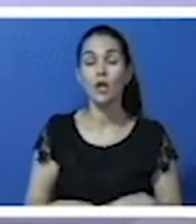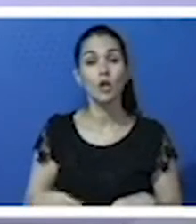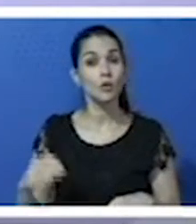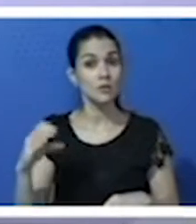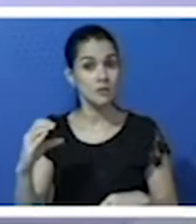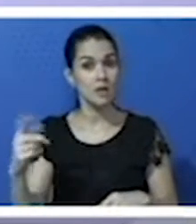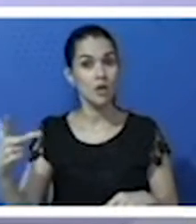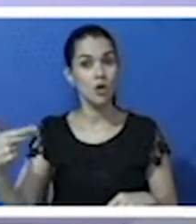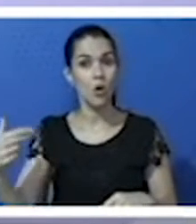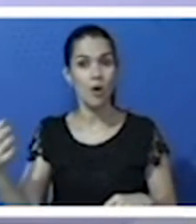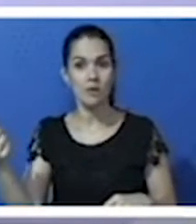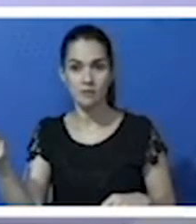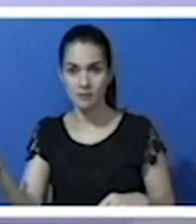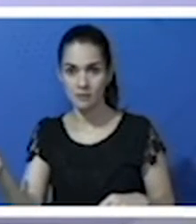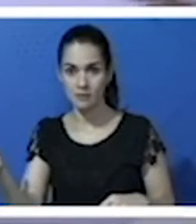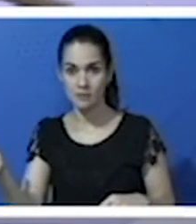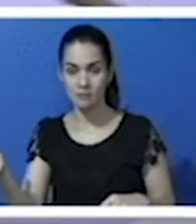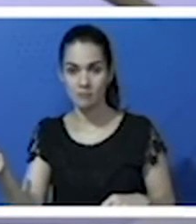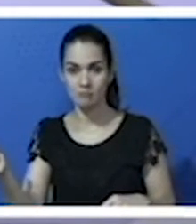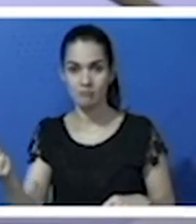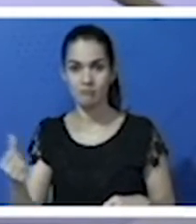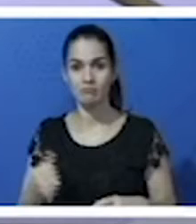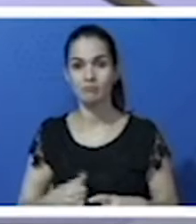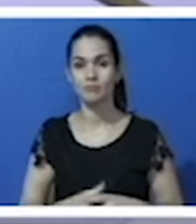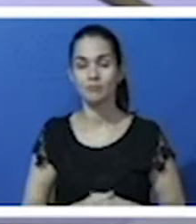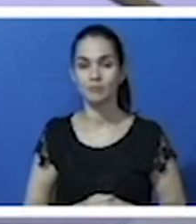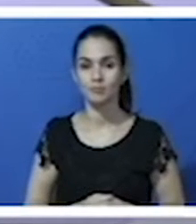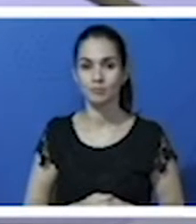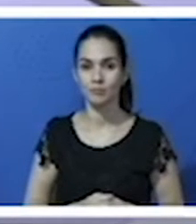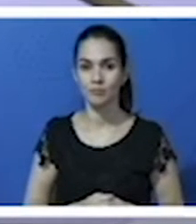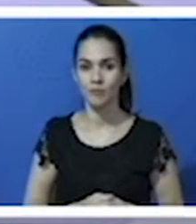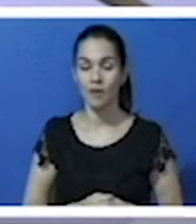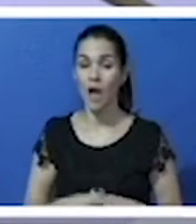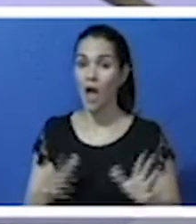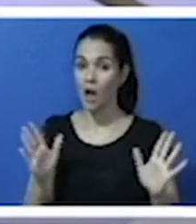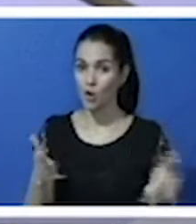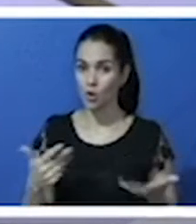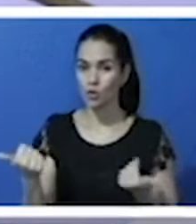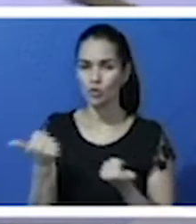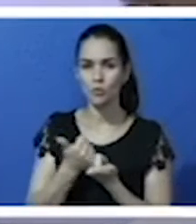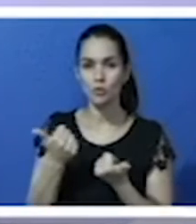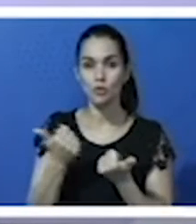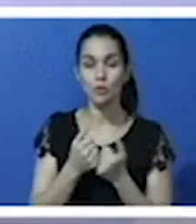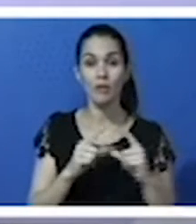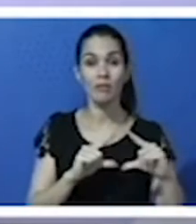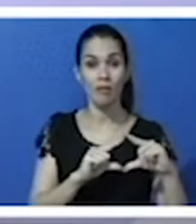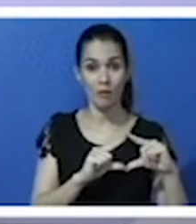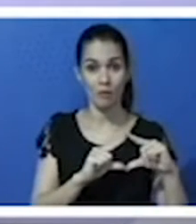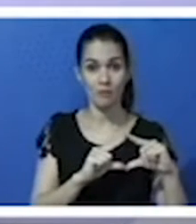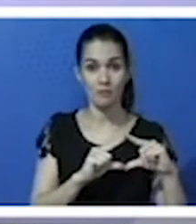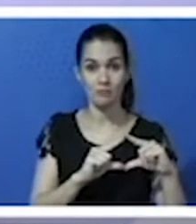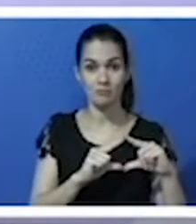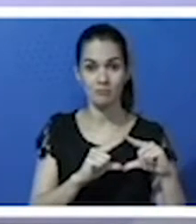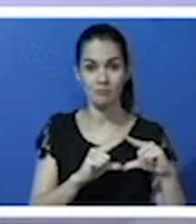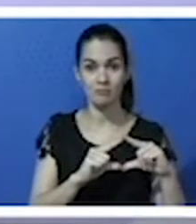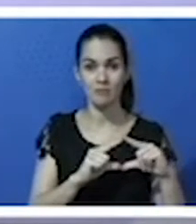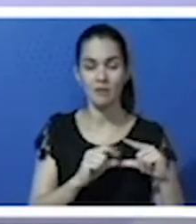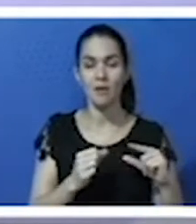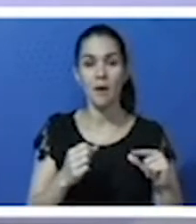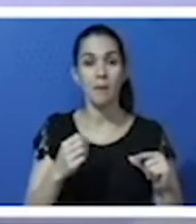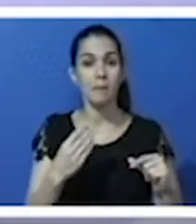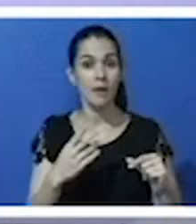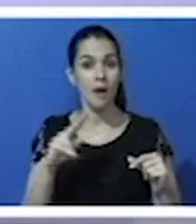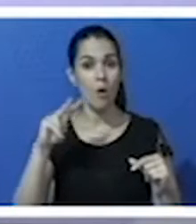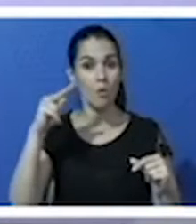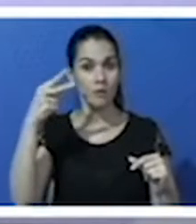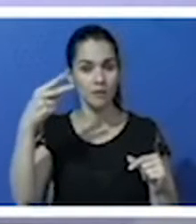o 6, que é o número sem letra. Então, nós vamos substituir no delta, que é B ao quadrado menos 4 vezes A vezes